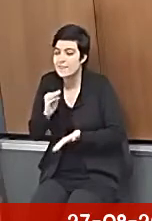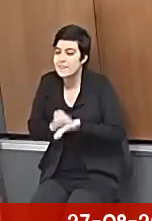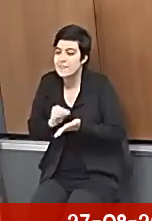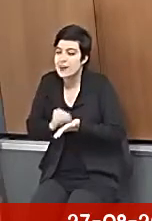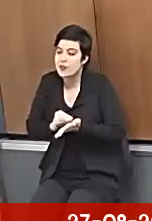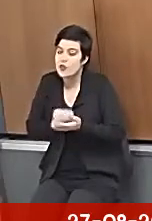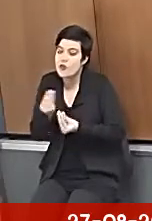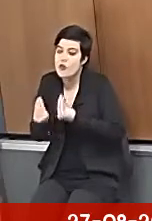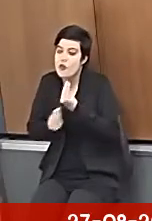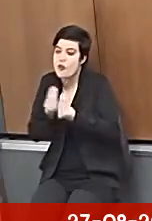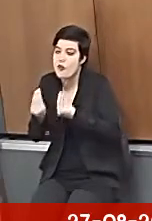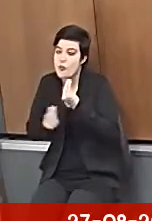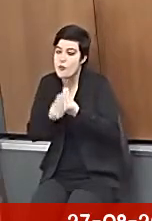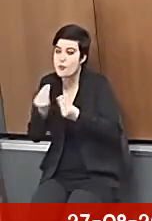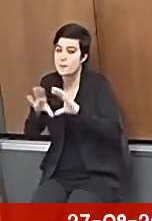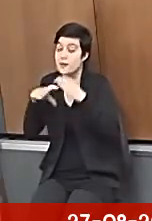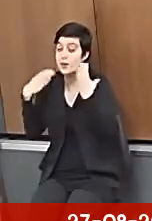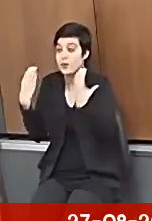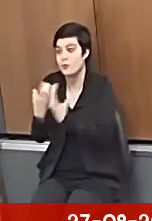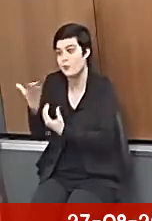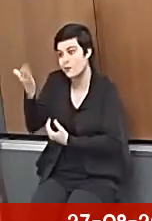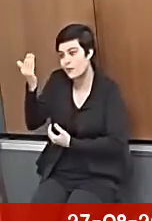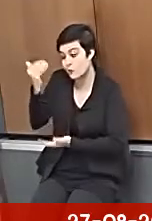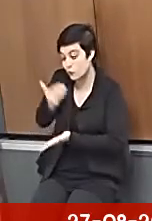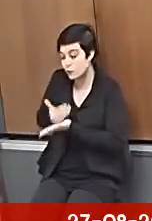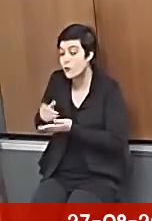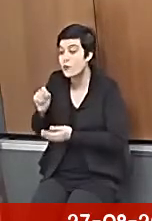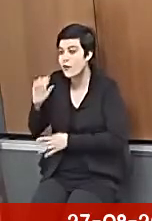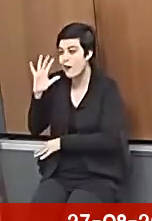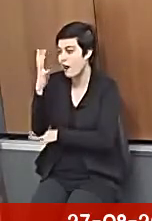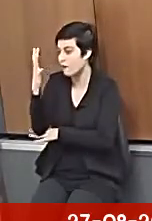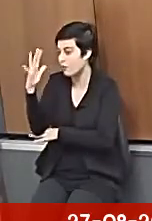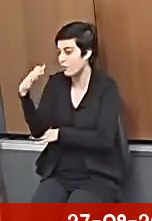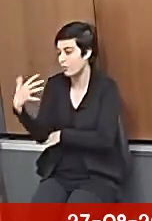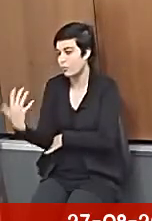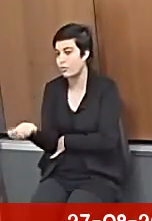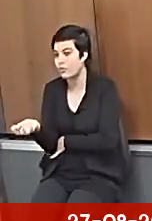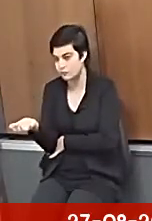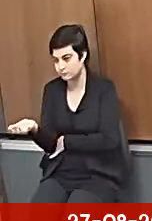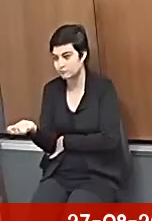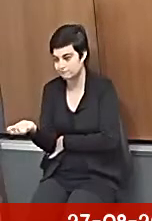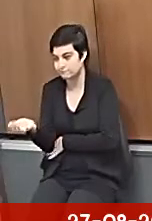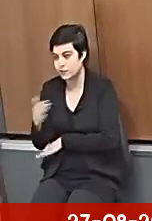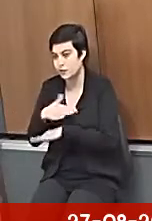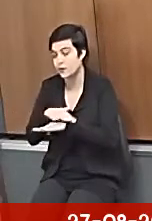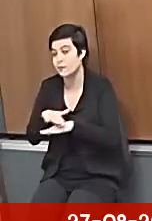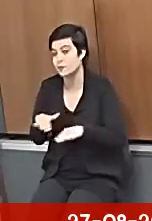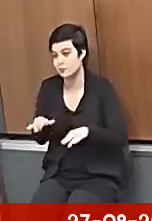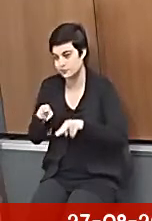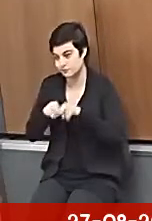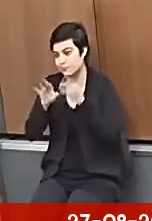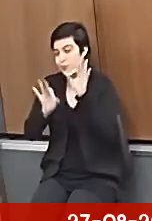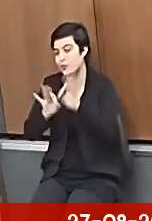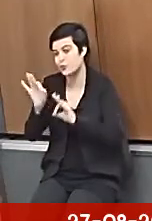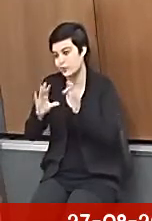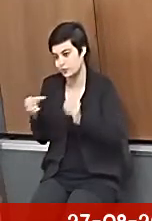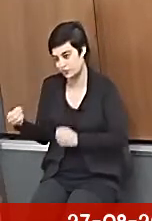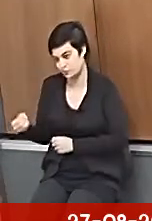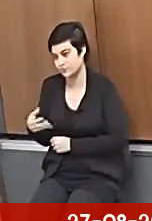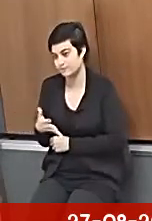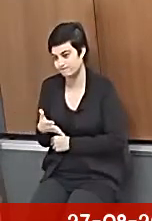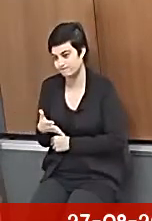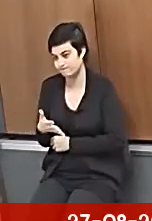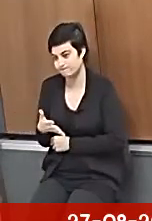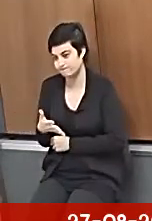a começar pelas árvores que foram derrubadas por esse projeto que foi feito então eu entendo que hoje